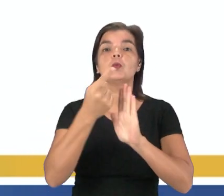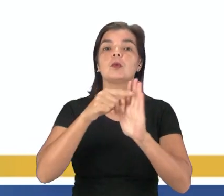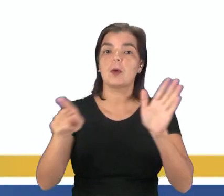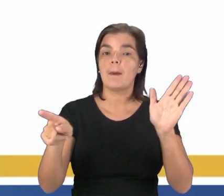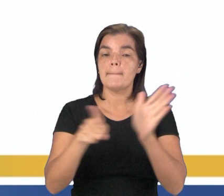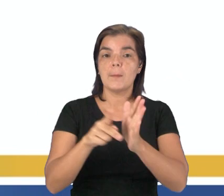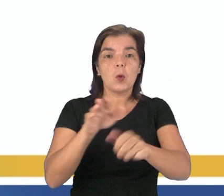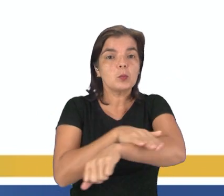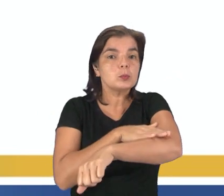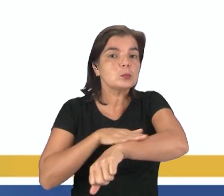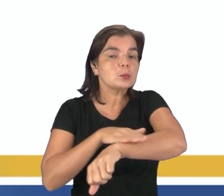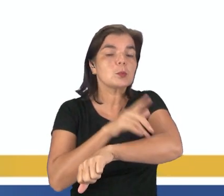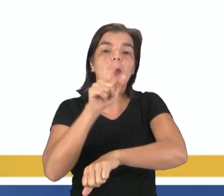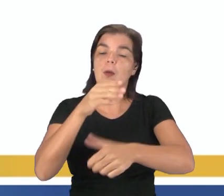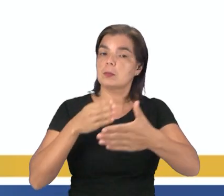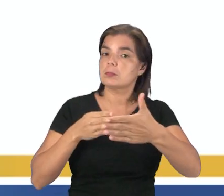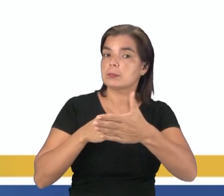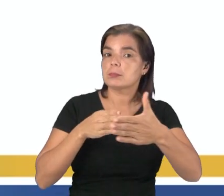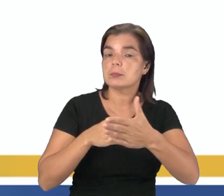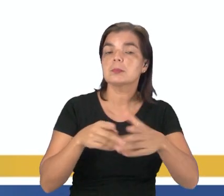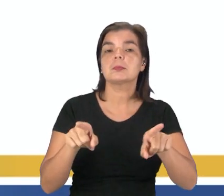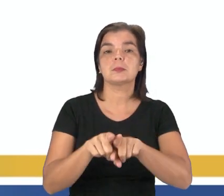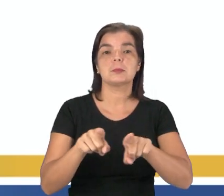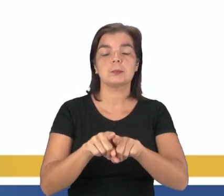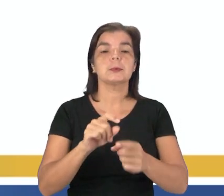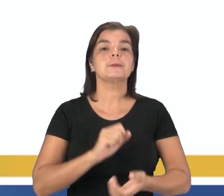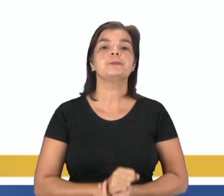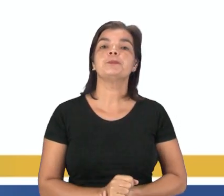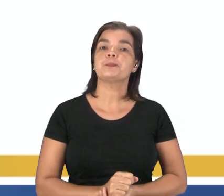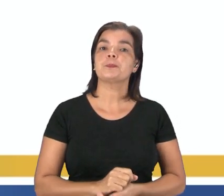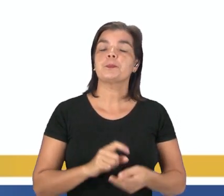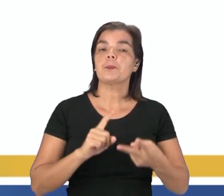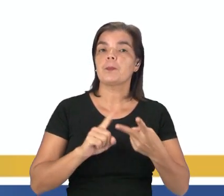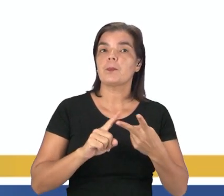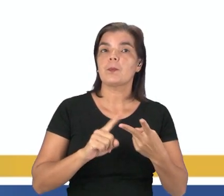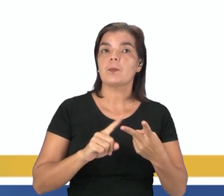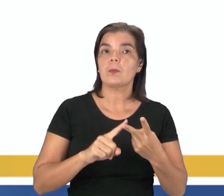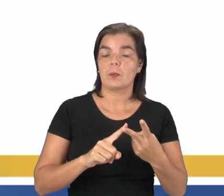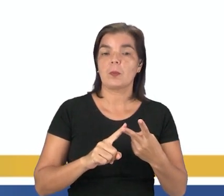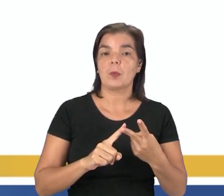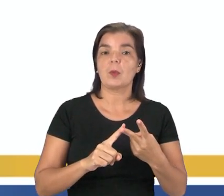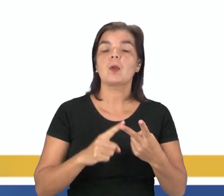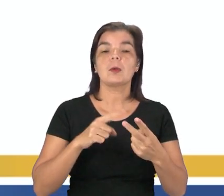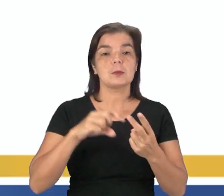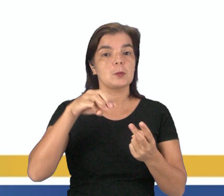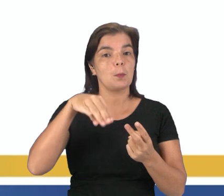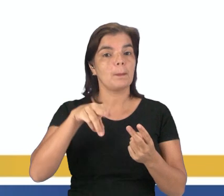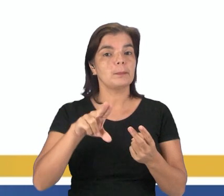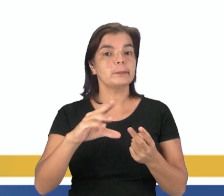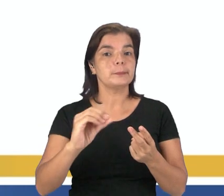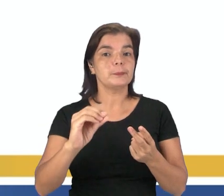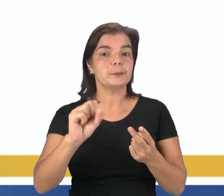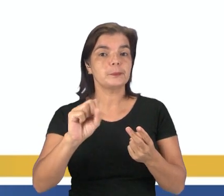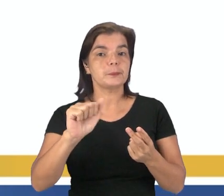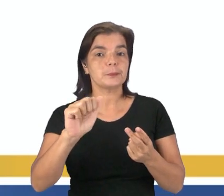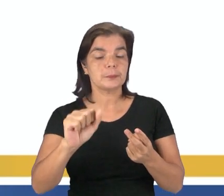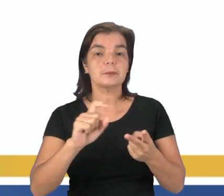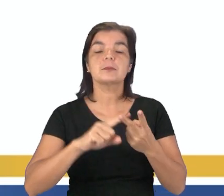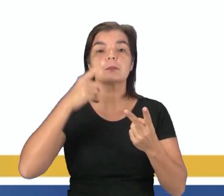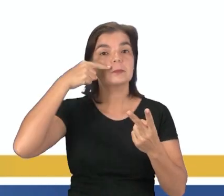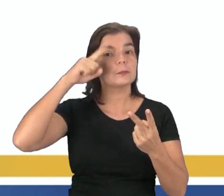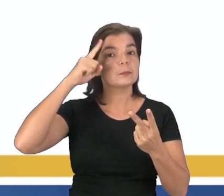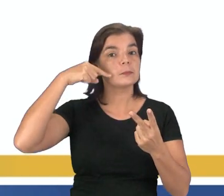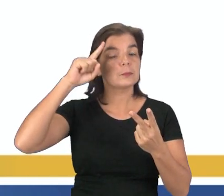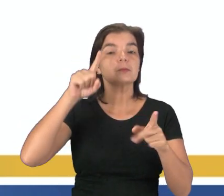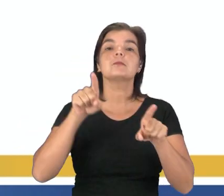nossa própria pele, é uma barreira, tá? Nós temos aí também as nossas mucosas, os nossos cílios